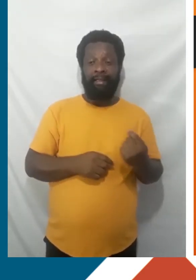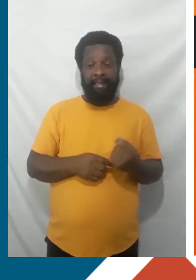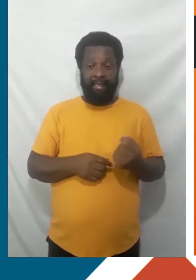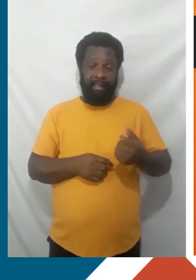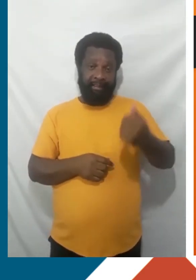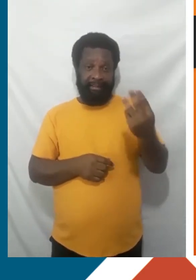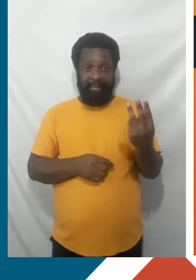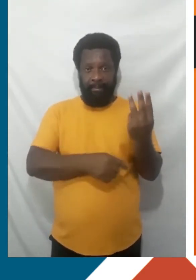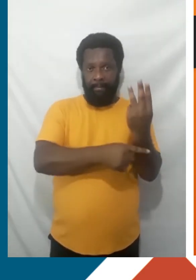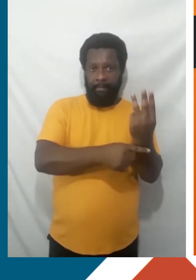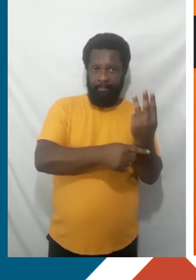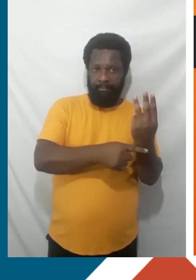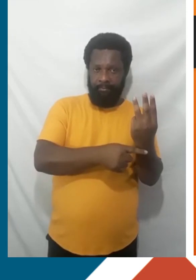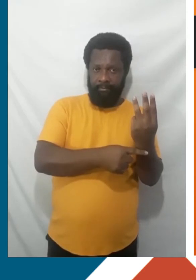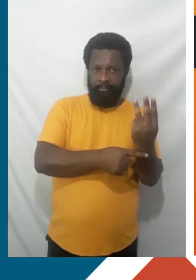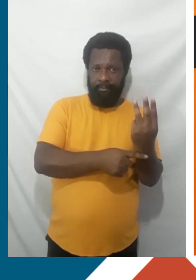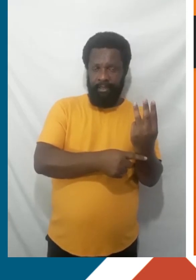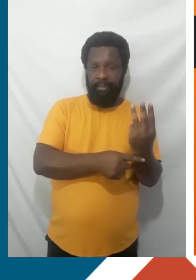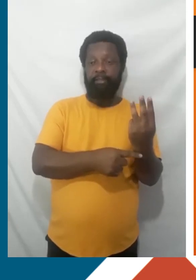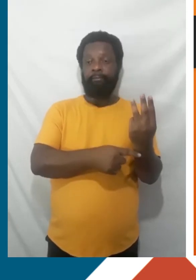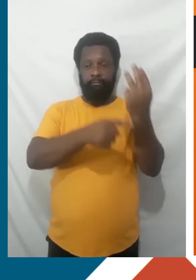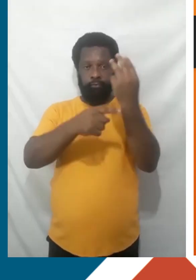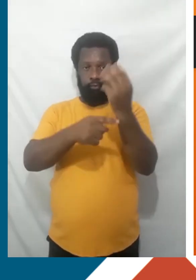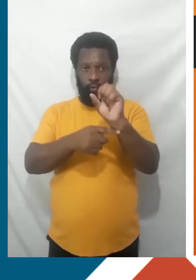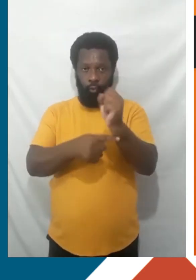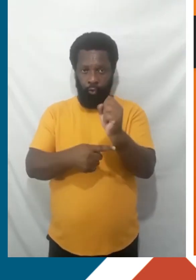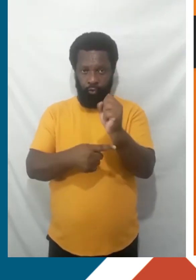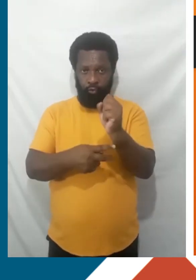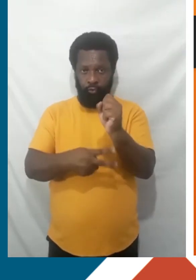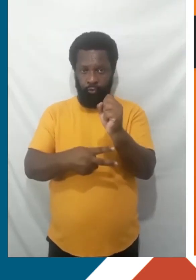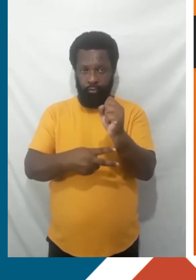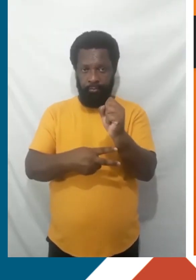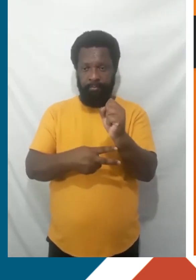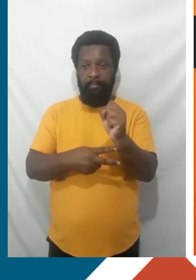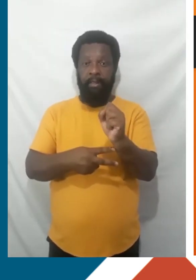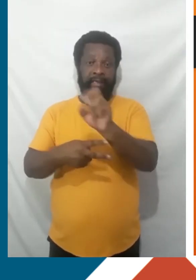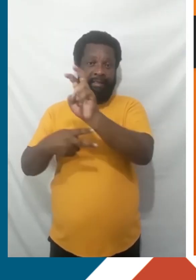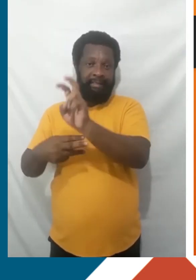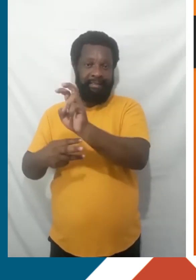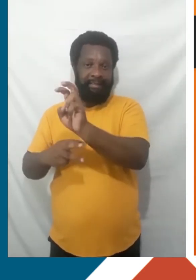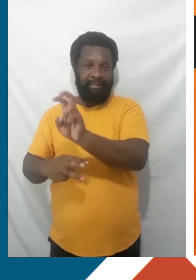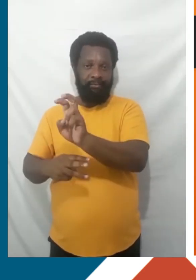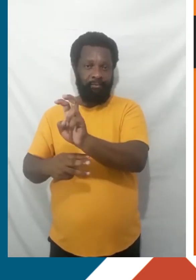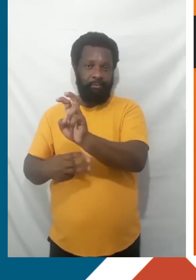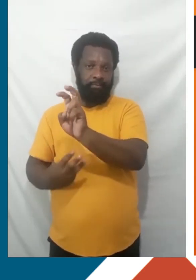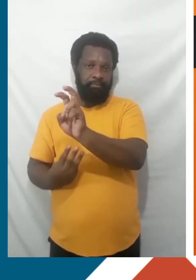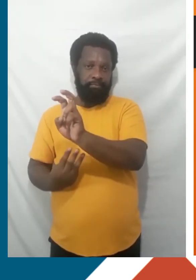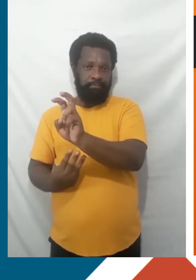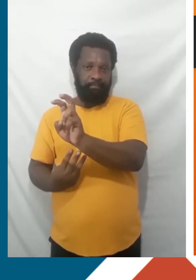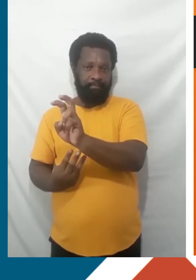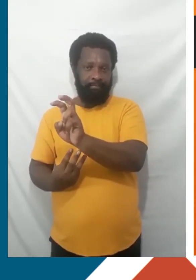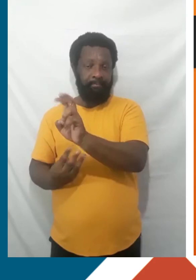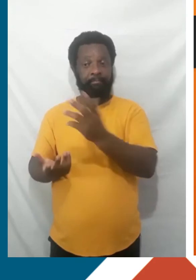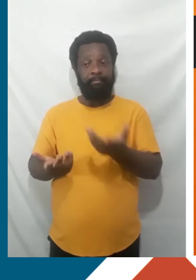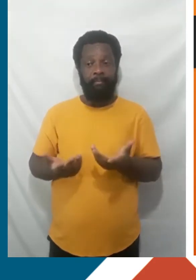temos 3 possibilidades para o primeiro dígito, também temos 8 possibilidades para o segundo dígito e 5 possibilidades para o